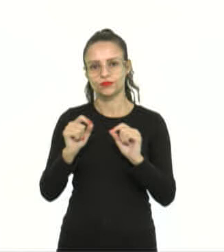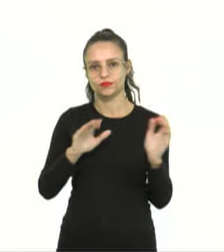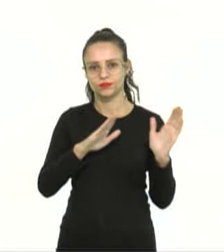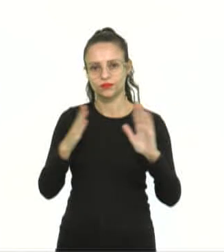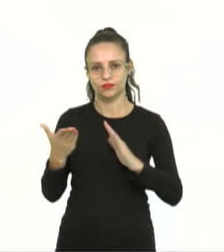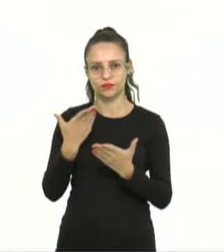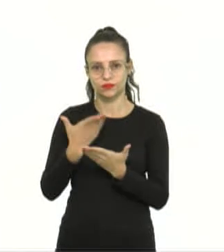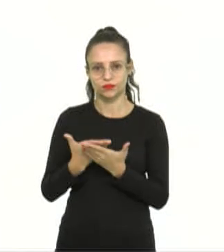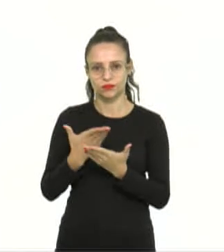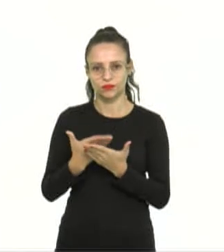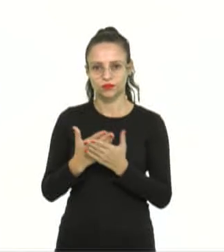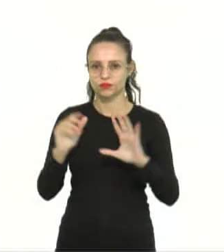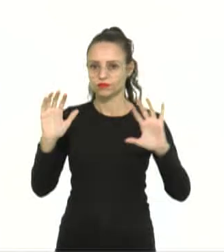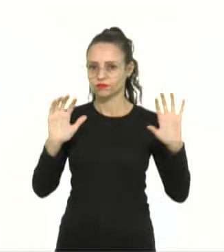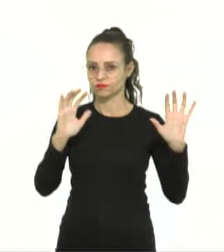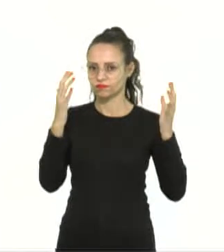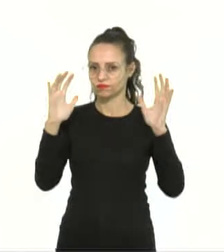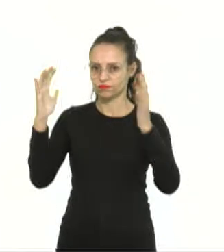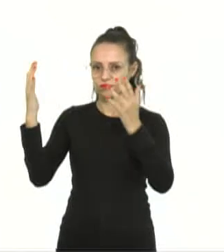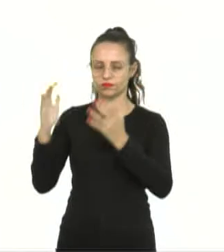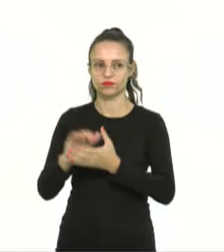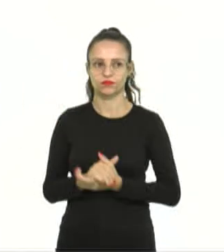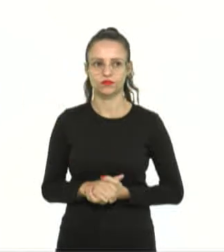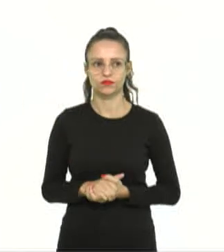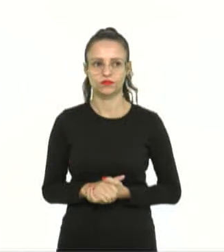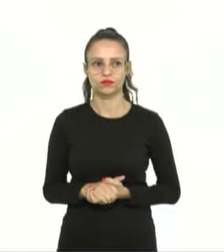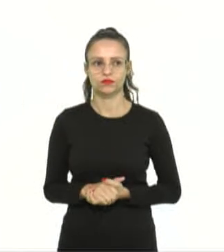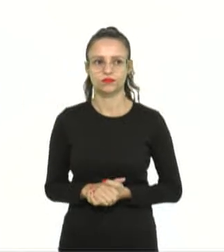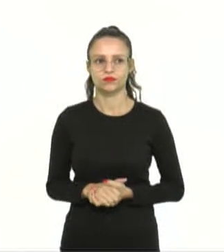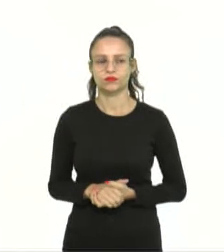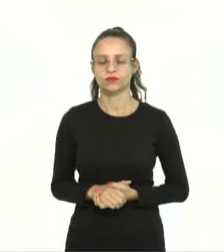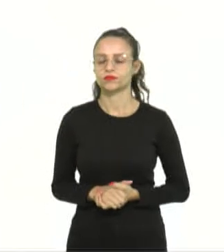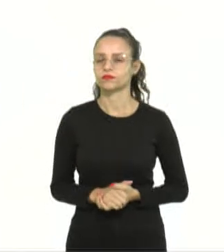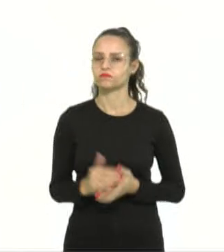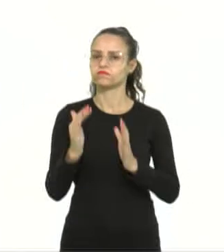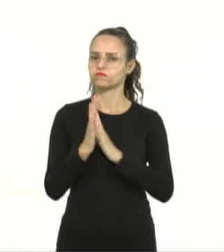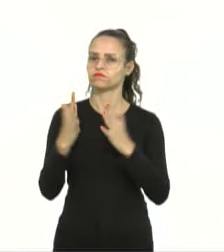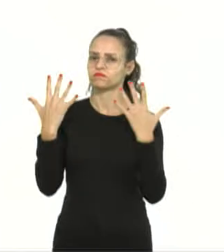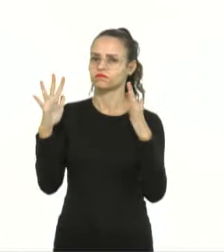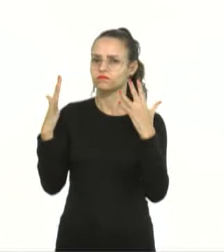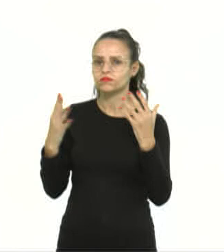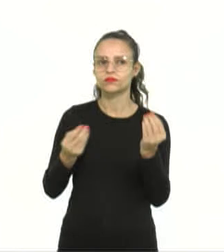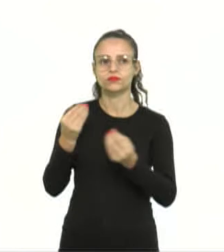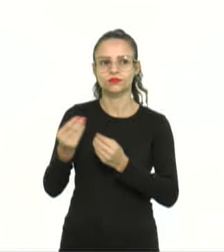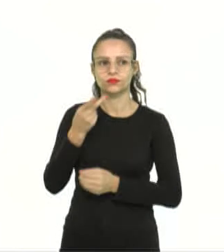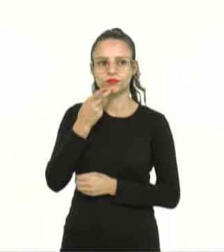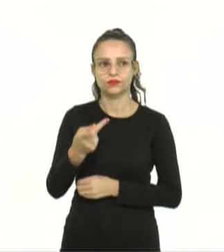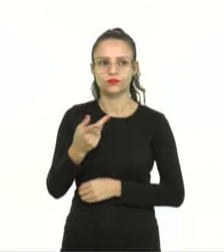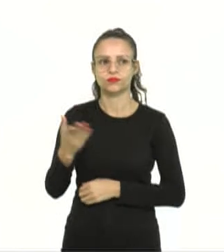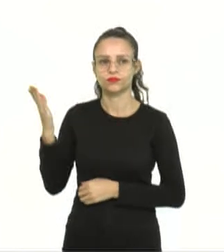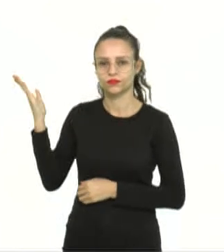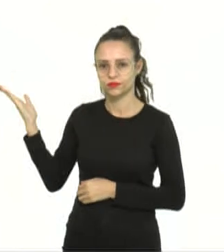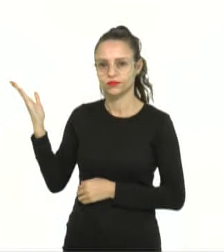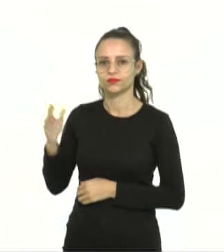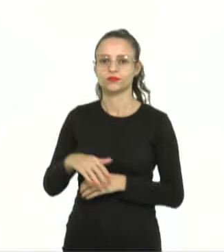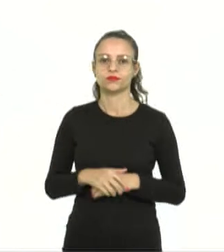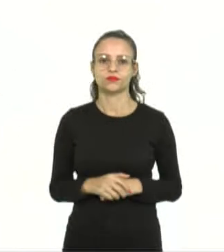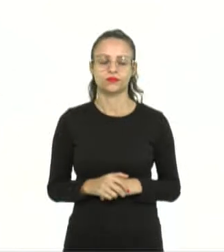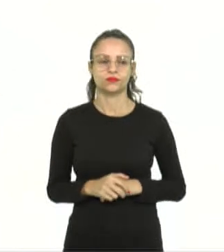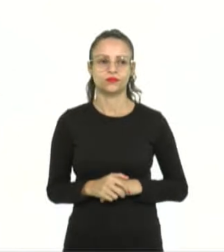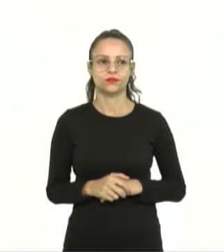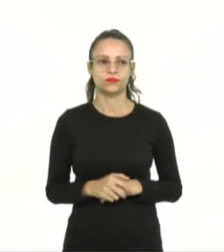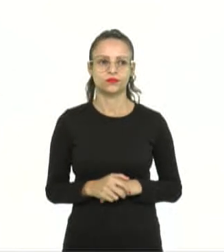temos visto nas celebrações. Felicitar, né? Para felicitar alguém, o que você vai dizer? Mis